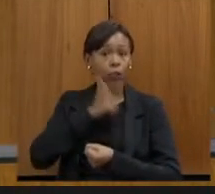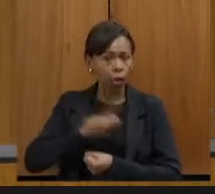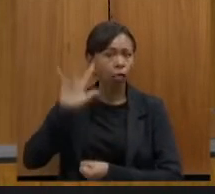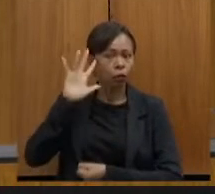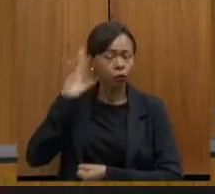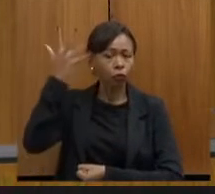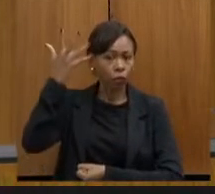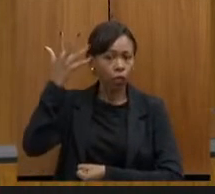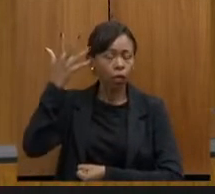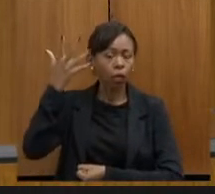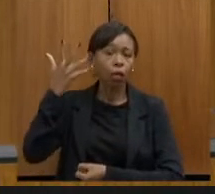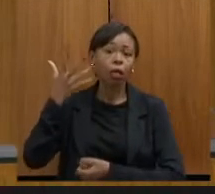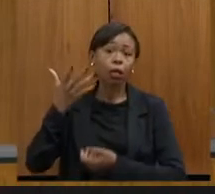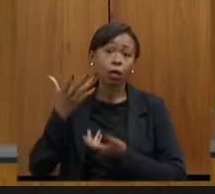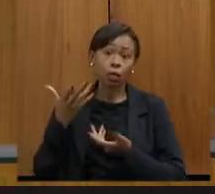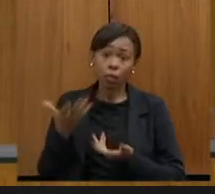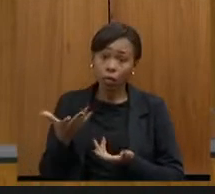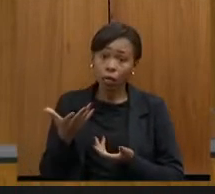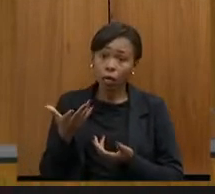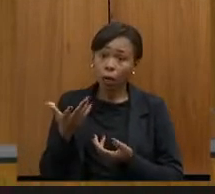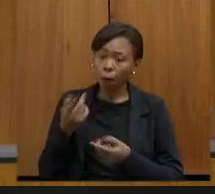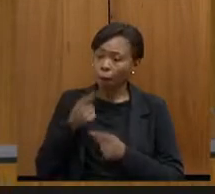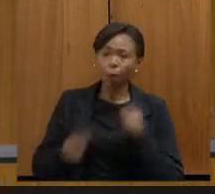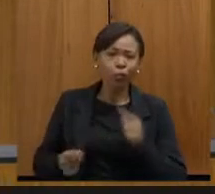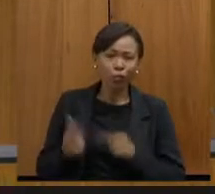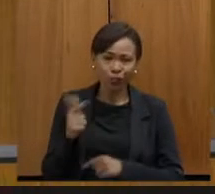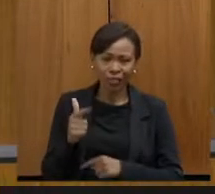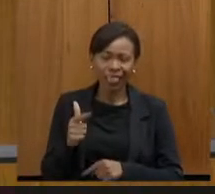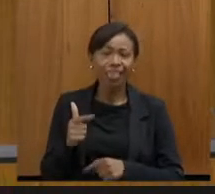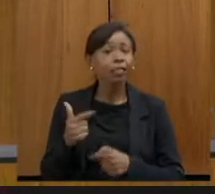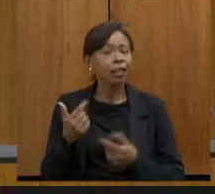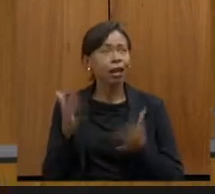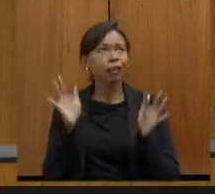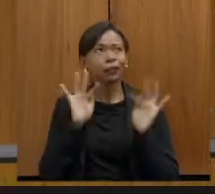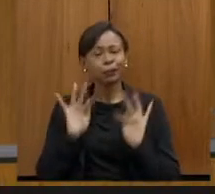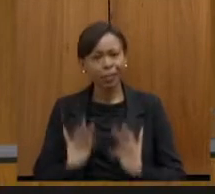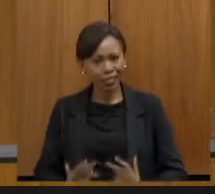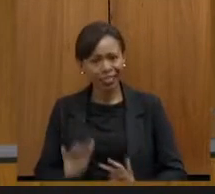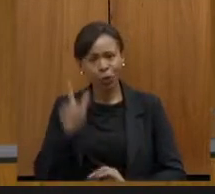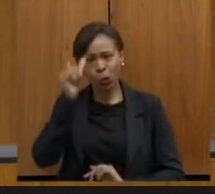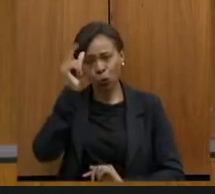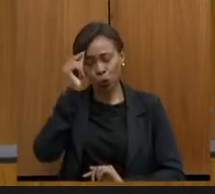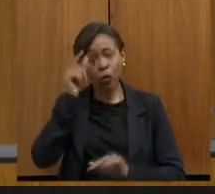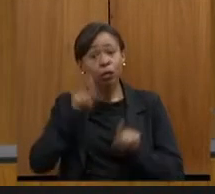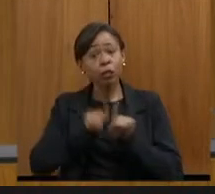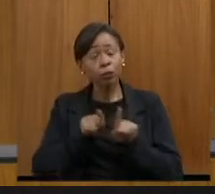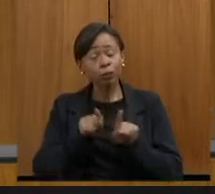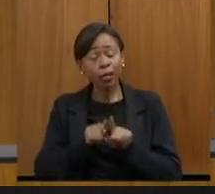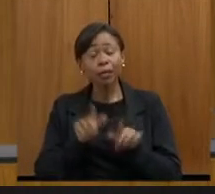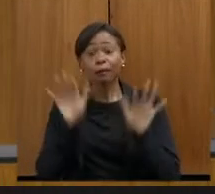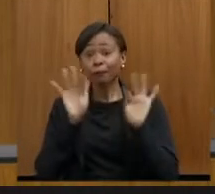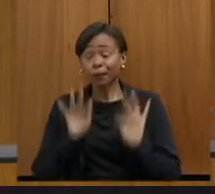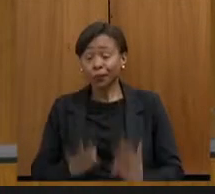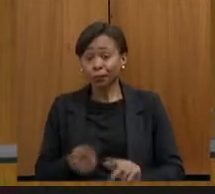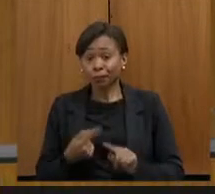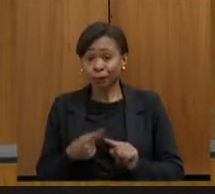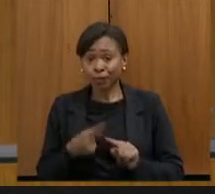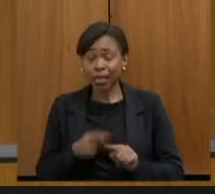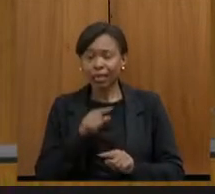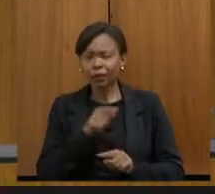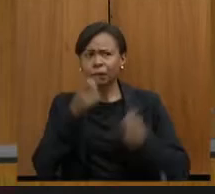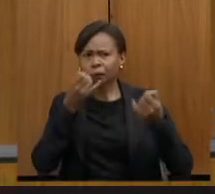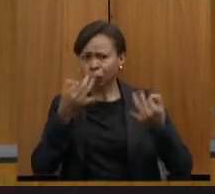condição de fazer, e não tem quem o impeça. Fico feliz também quando foi dito que a gente tem que ter uma equipe